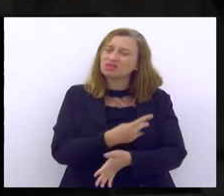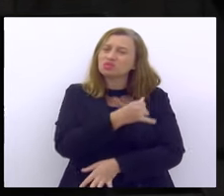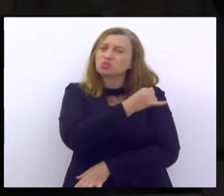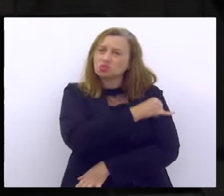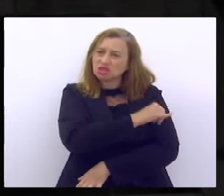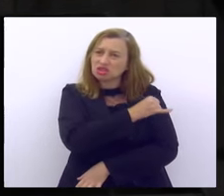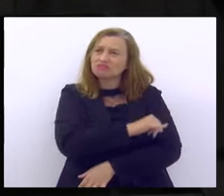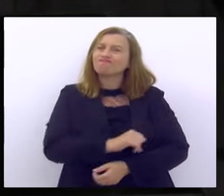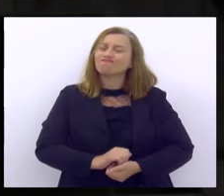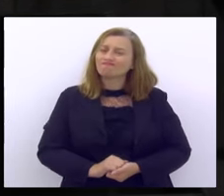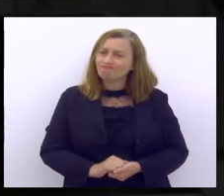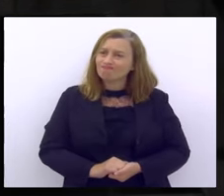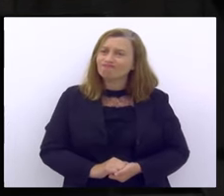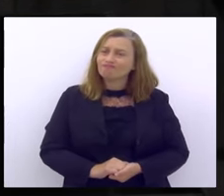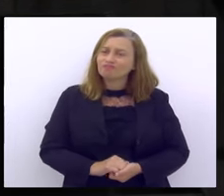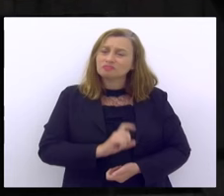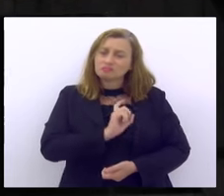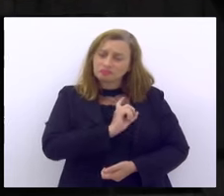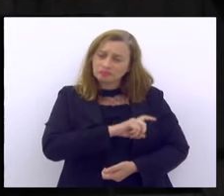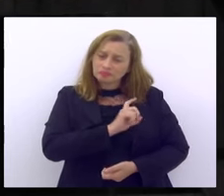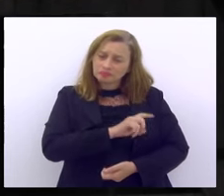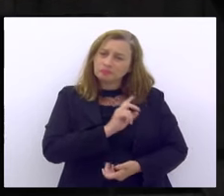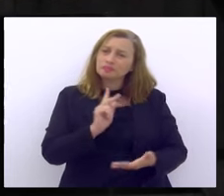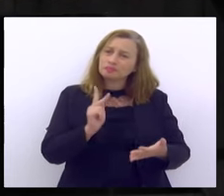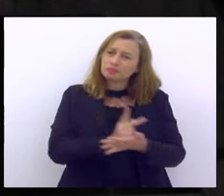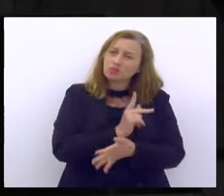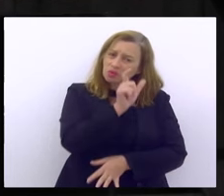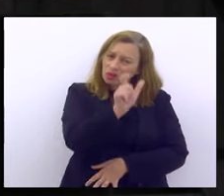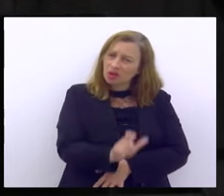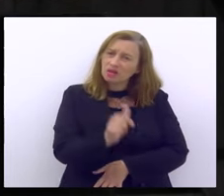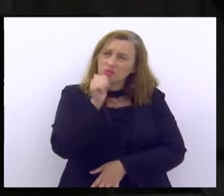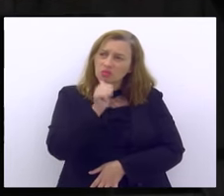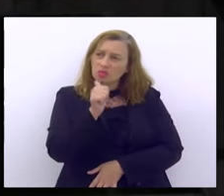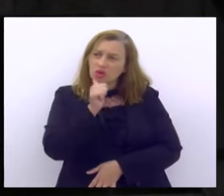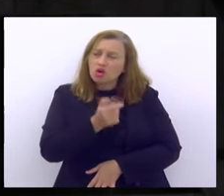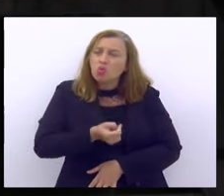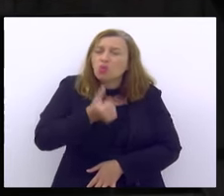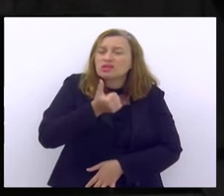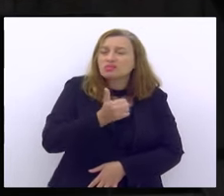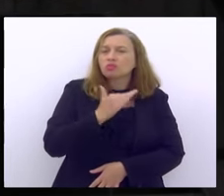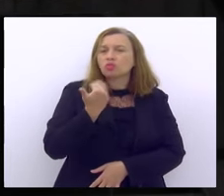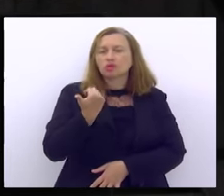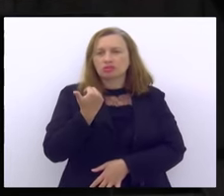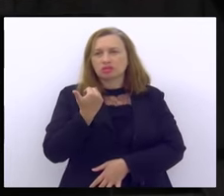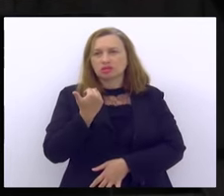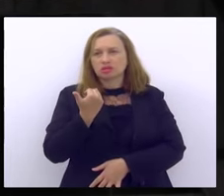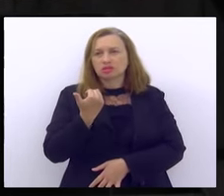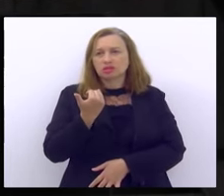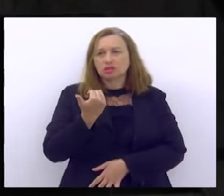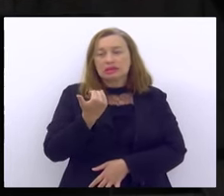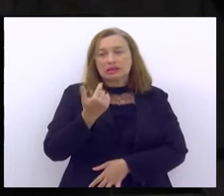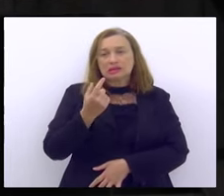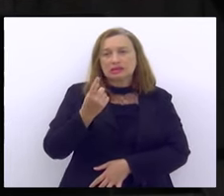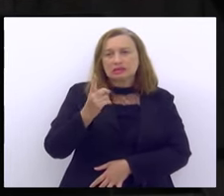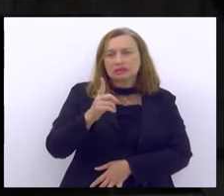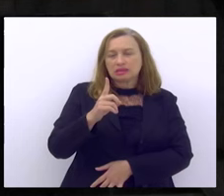Janeiro, pela covardia que aconteceu com aquela senhora, que quase morreu. Se não fôssemos